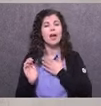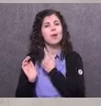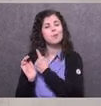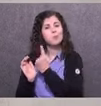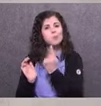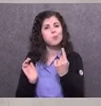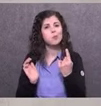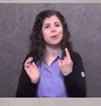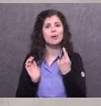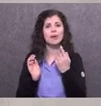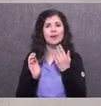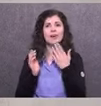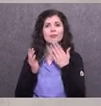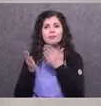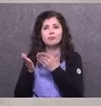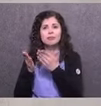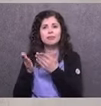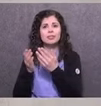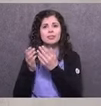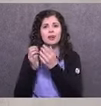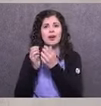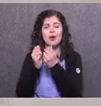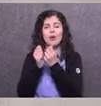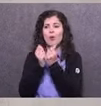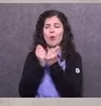Nós fazíamo-lo